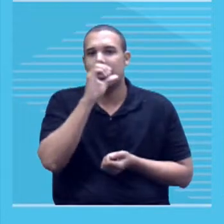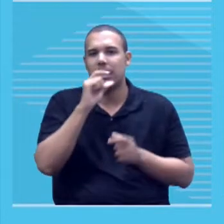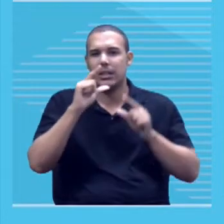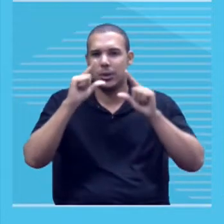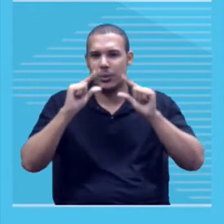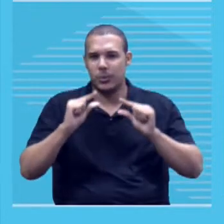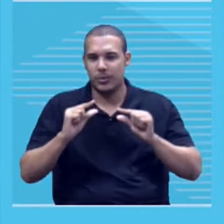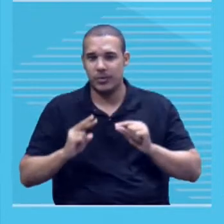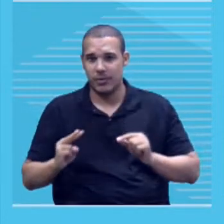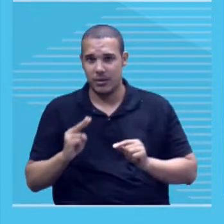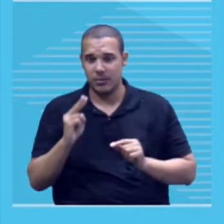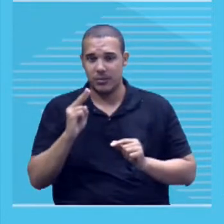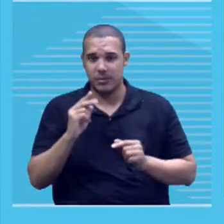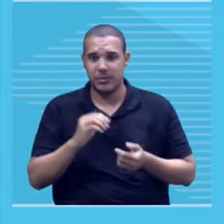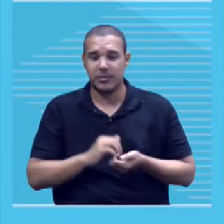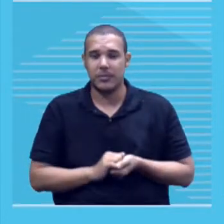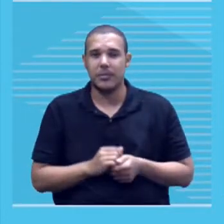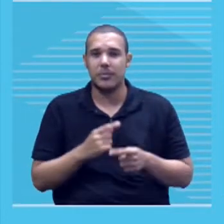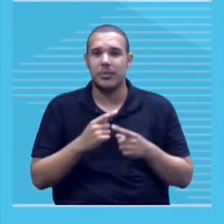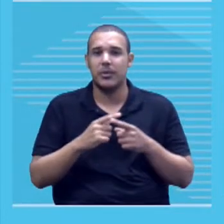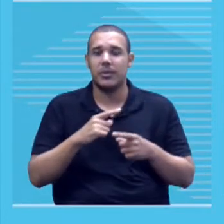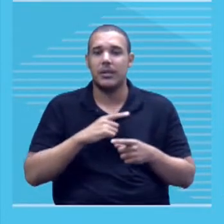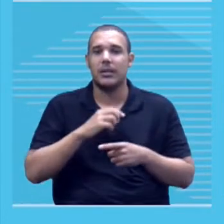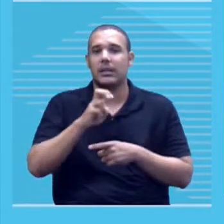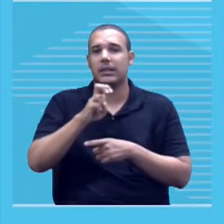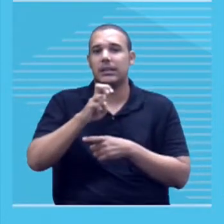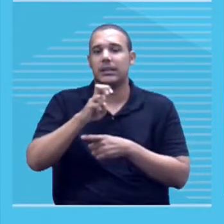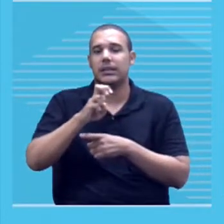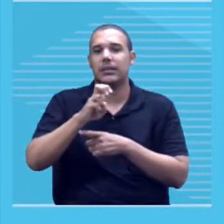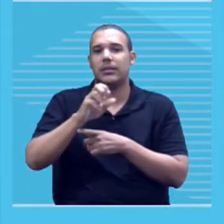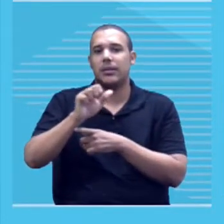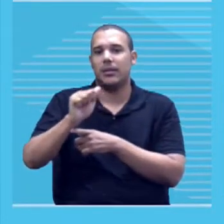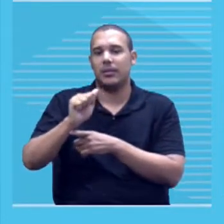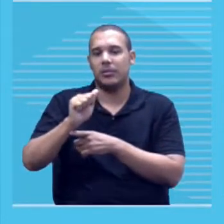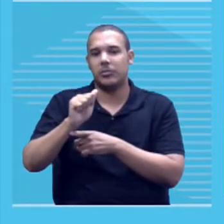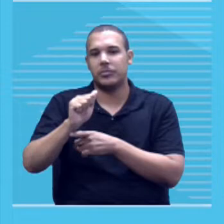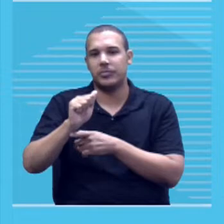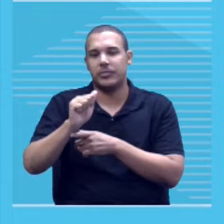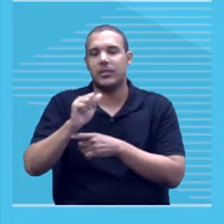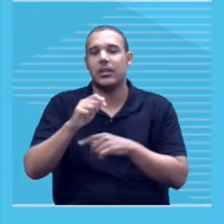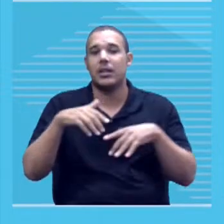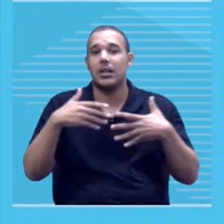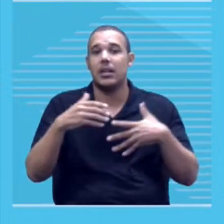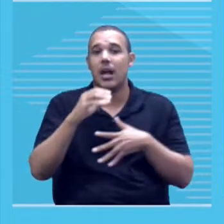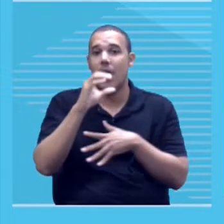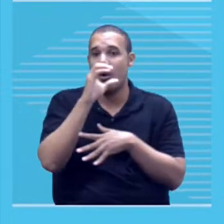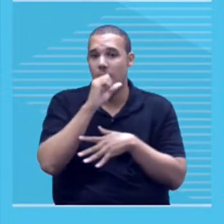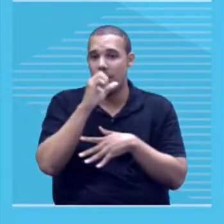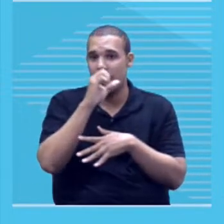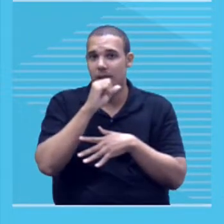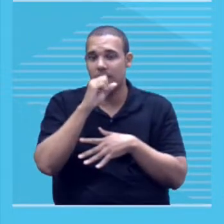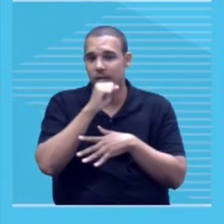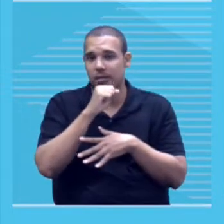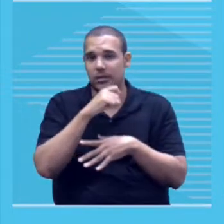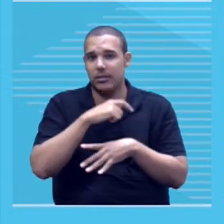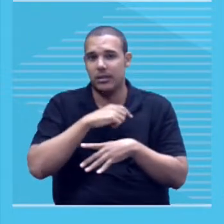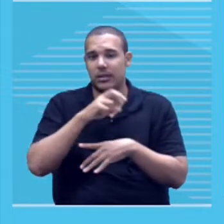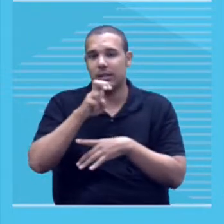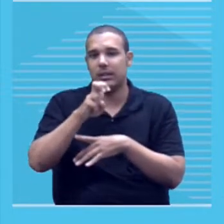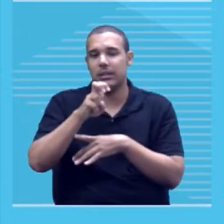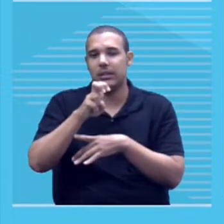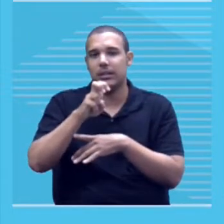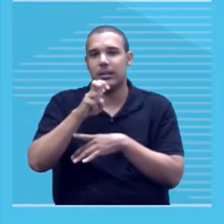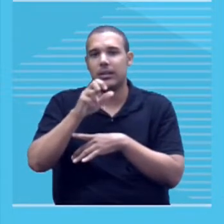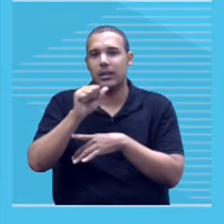valor que vai suportar 5 amperes. Então, laranja teria esse suporte aí no final de 5